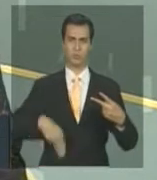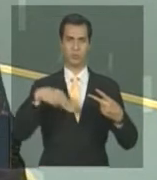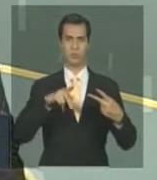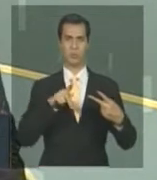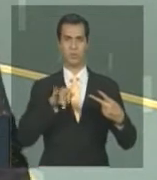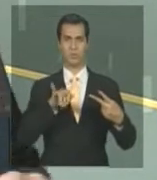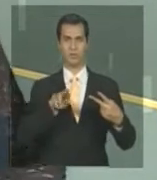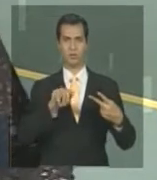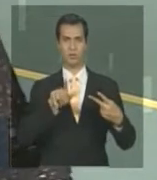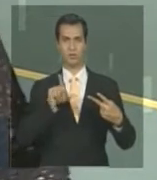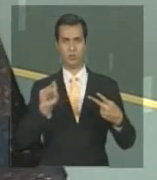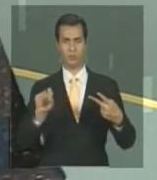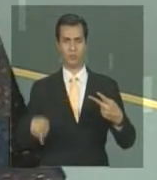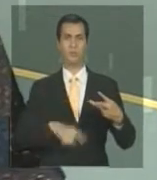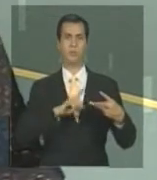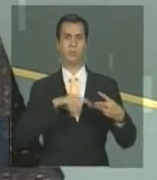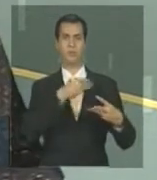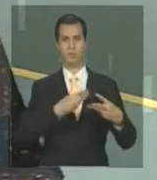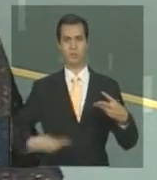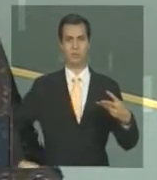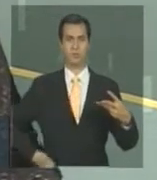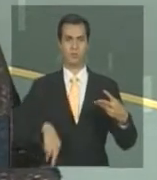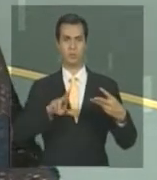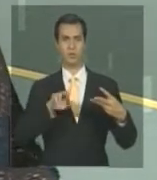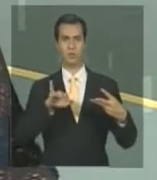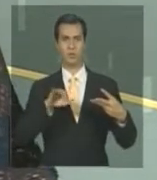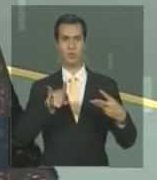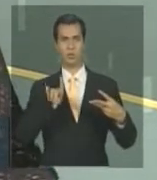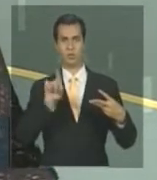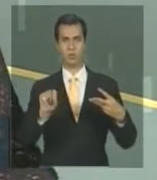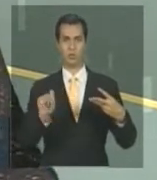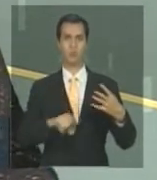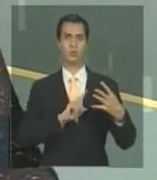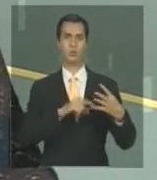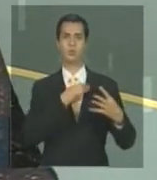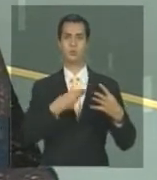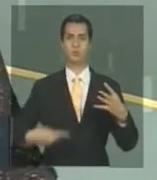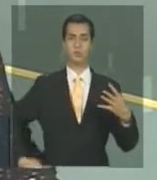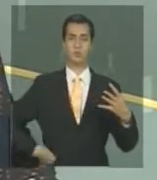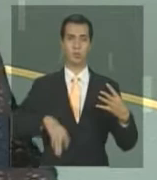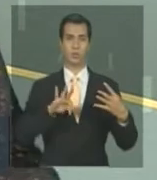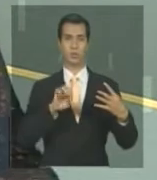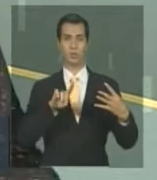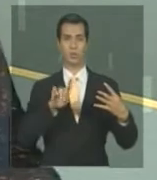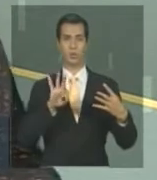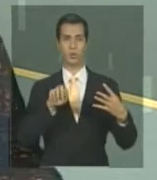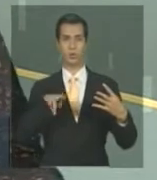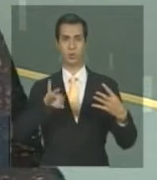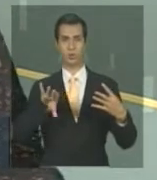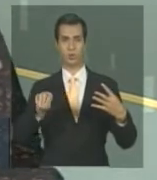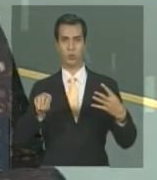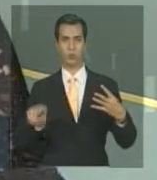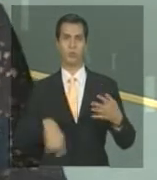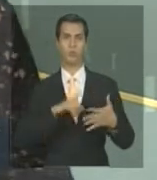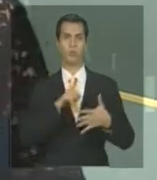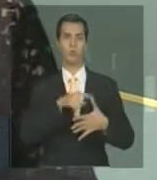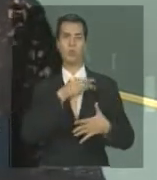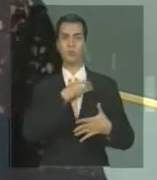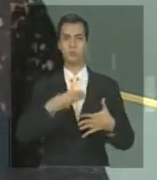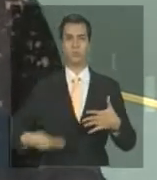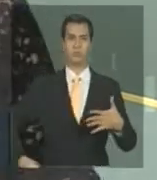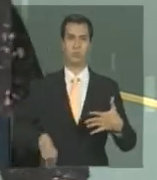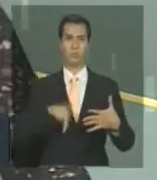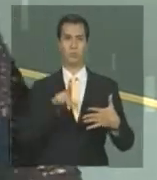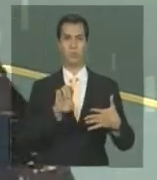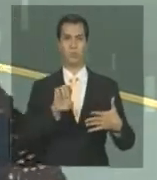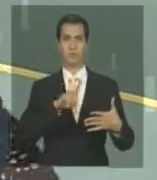de Goiás, Ricardo Coutinho, da Paraíba, Teutônio Vilela Filho, de Alagoas, Luiz Fernando